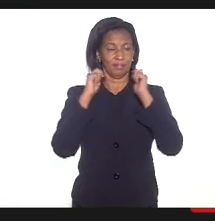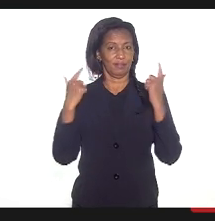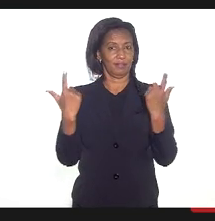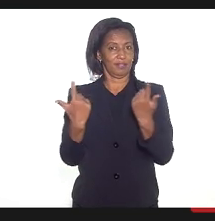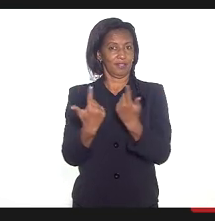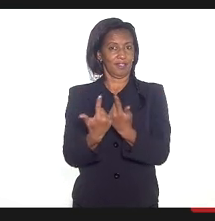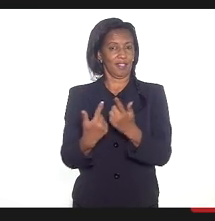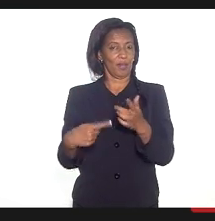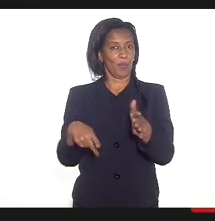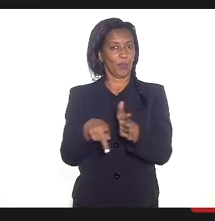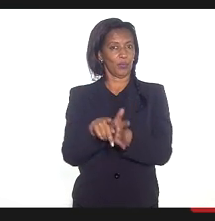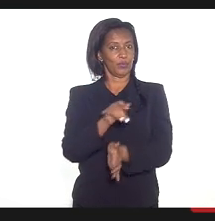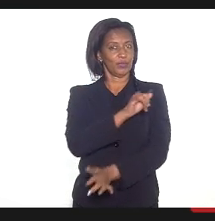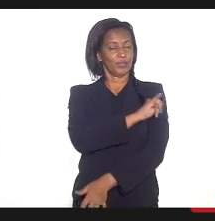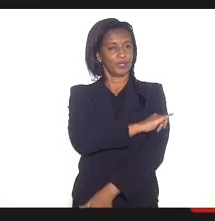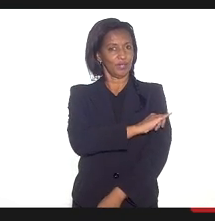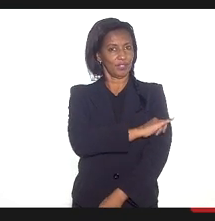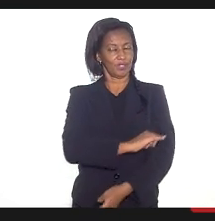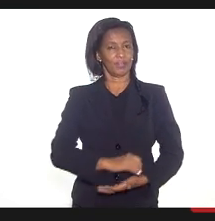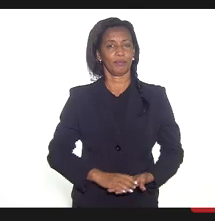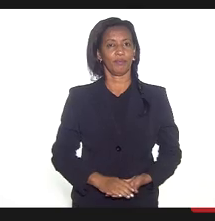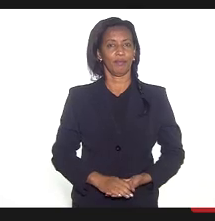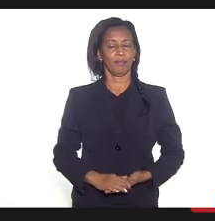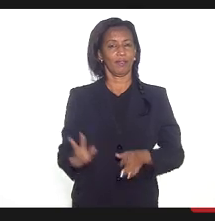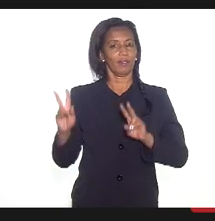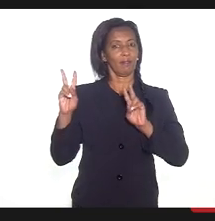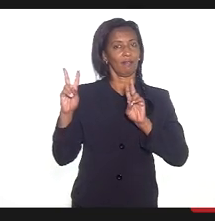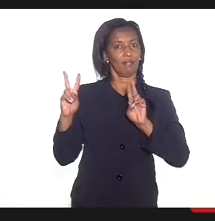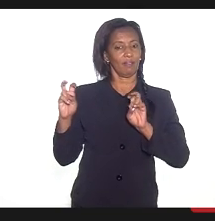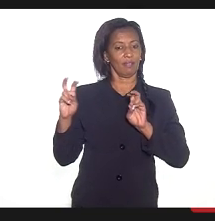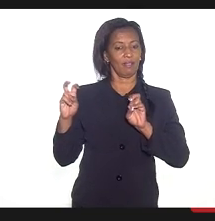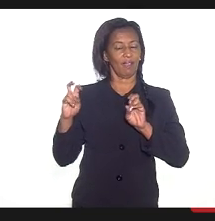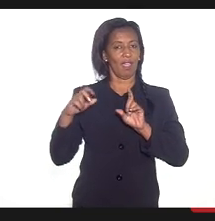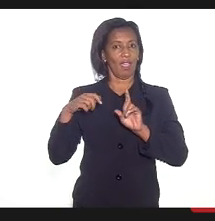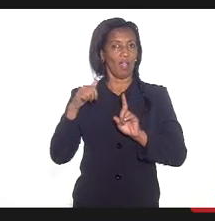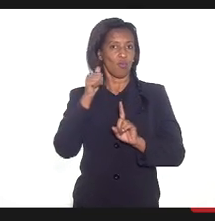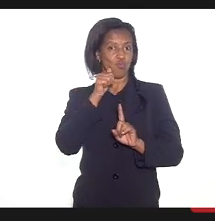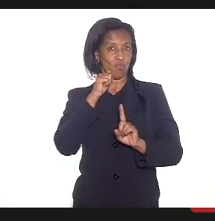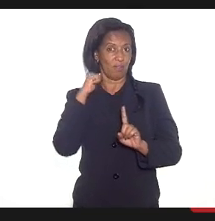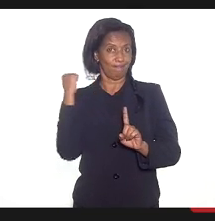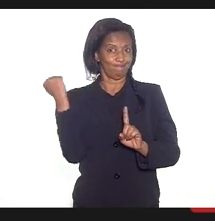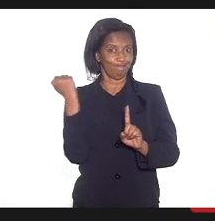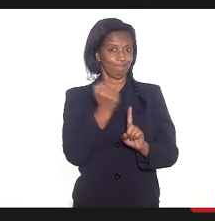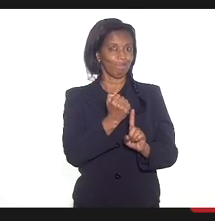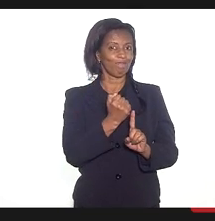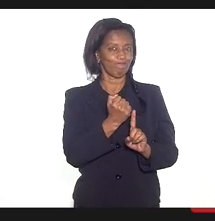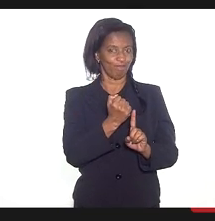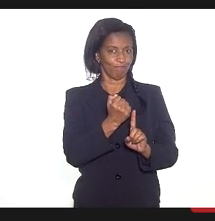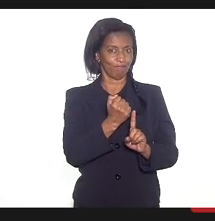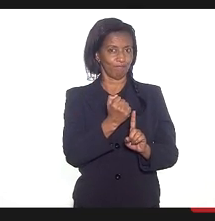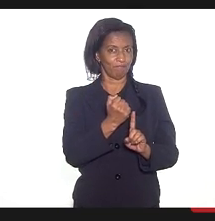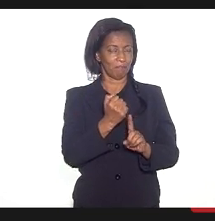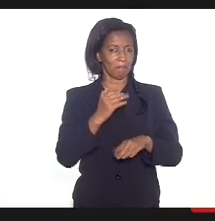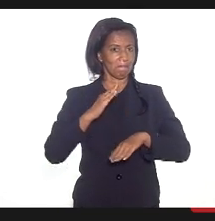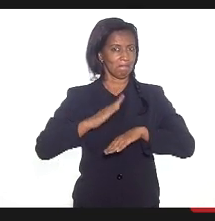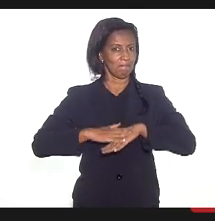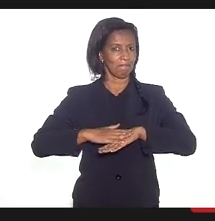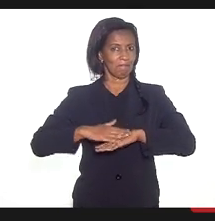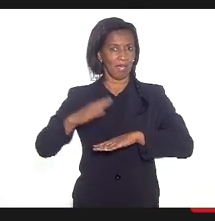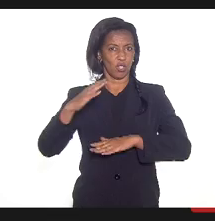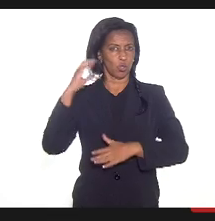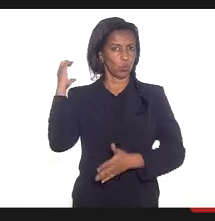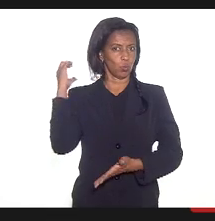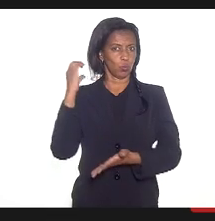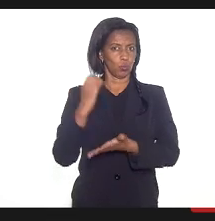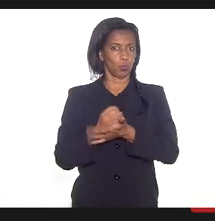Legislativa do Rio de Janeiro, sobre o tema feminicídio, a face mais cruel da